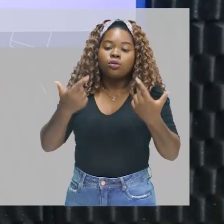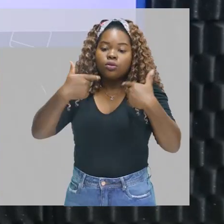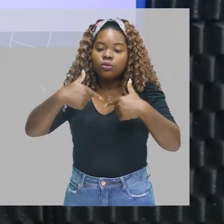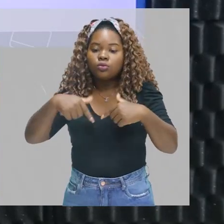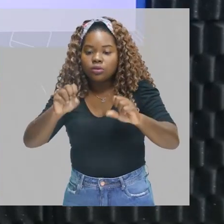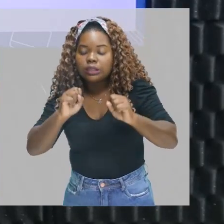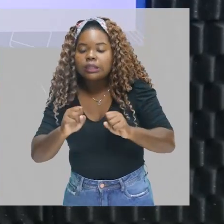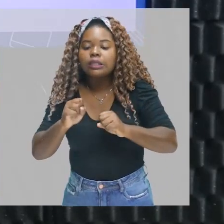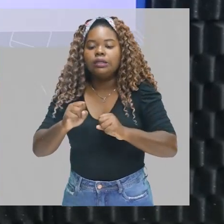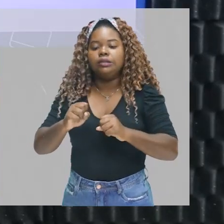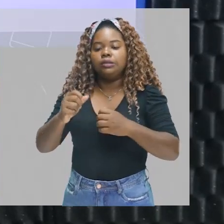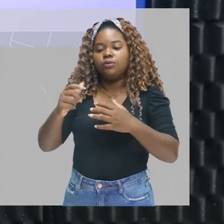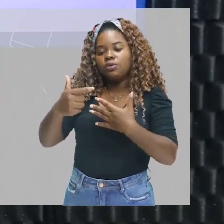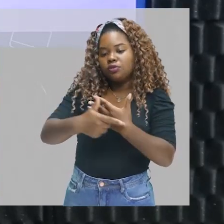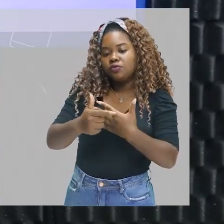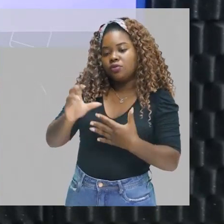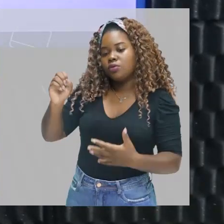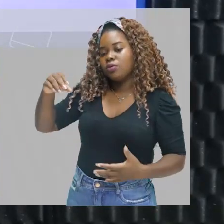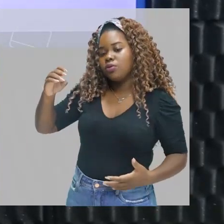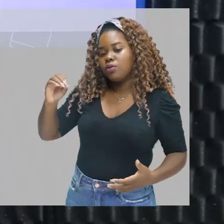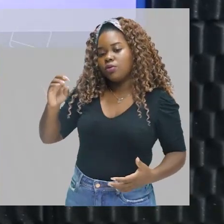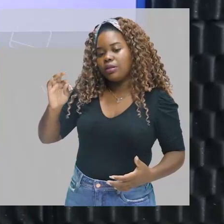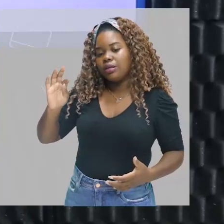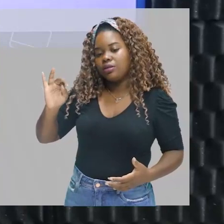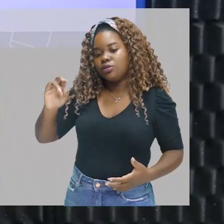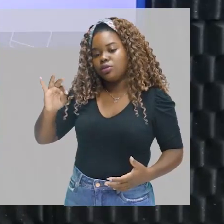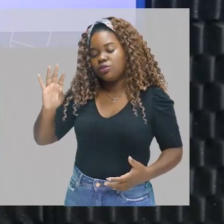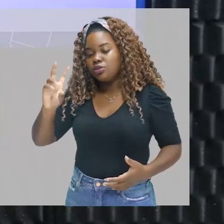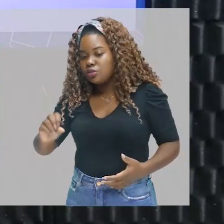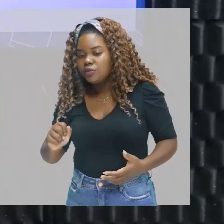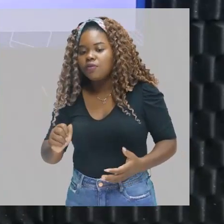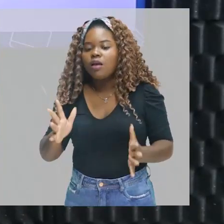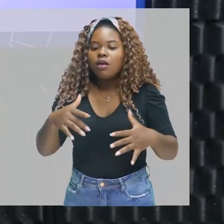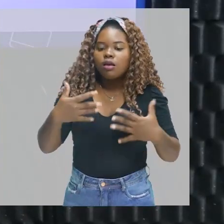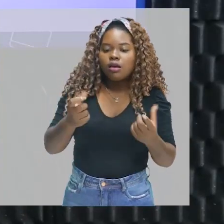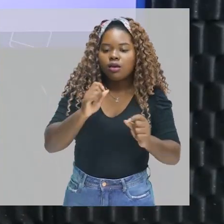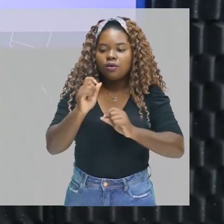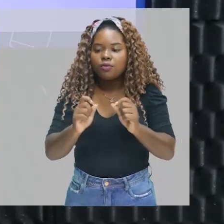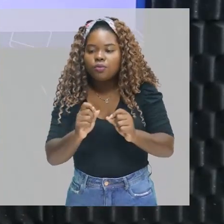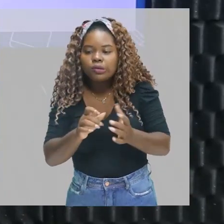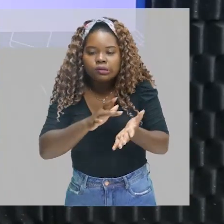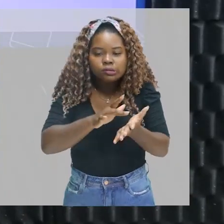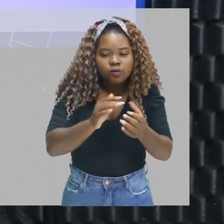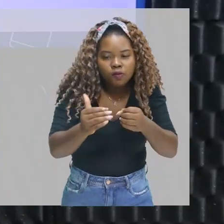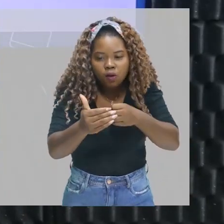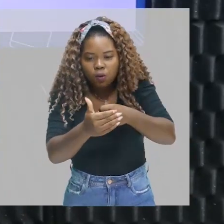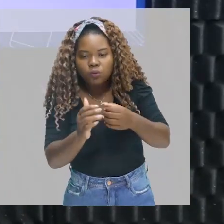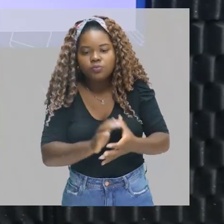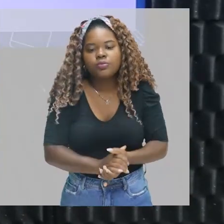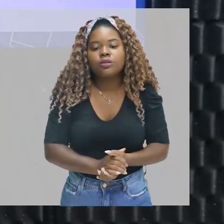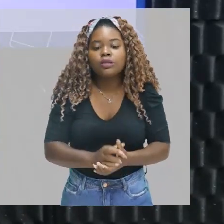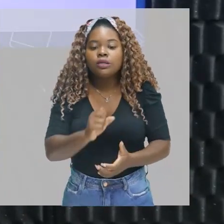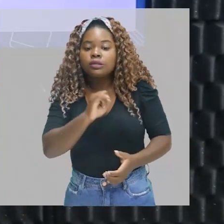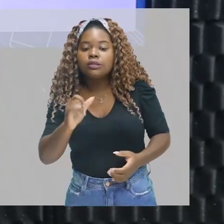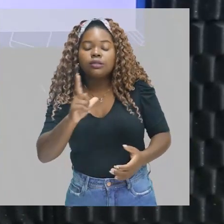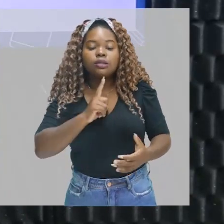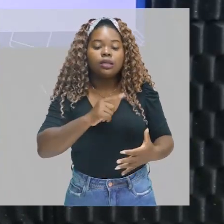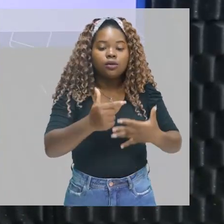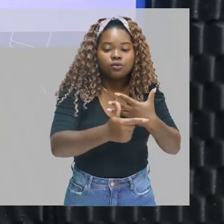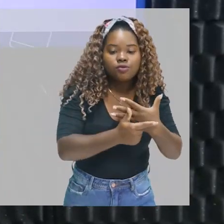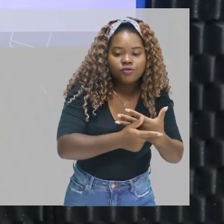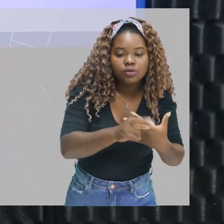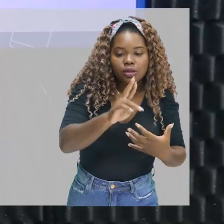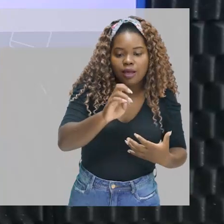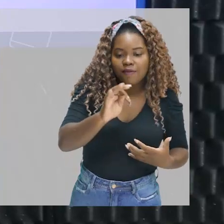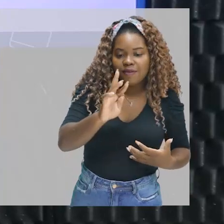sentido mais figurado. Então, observem, se eu tenho uma função referencial ou denotativa, qual será o